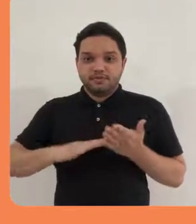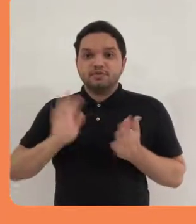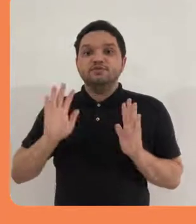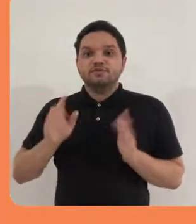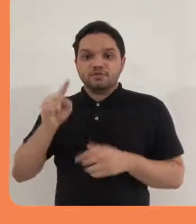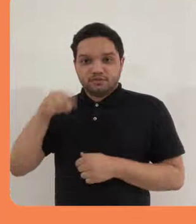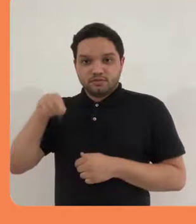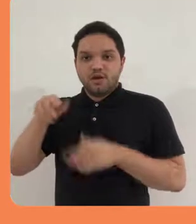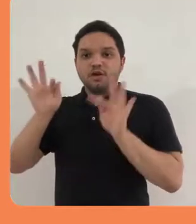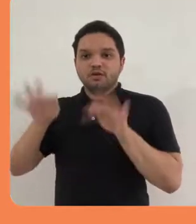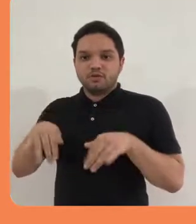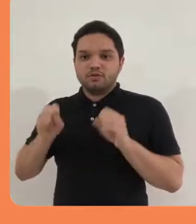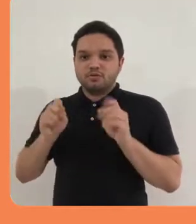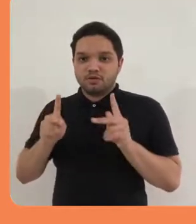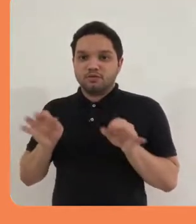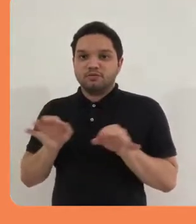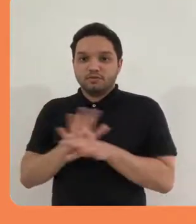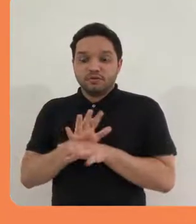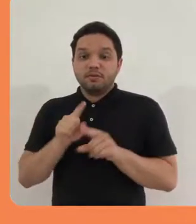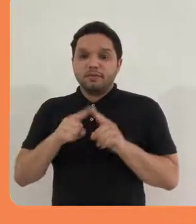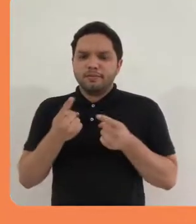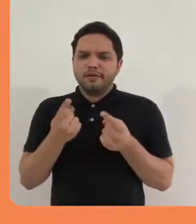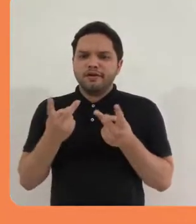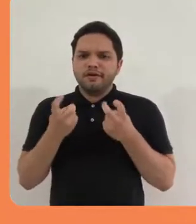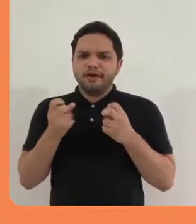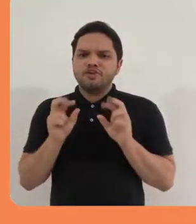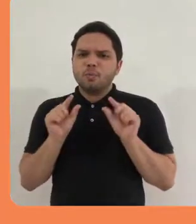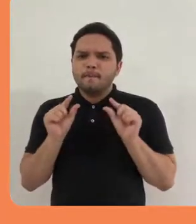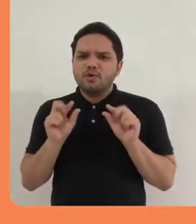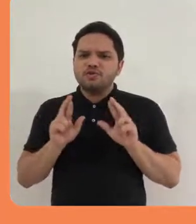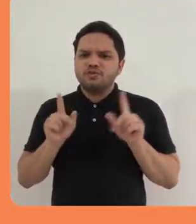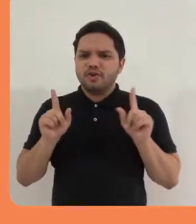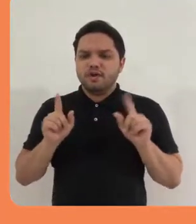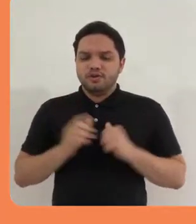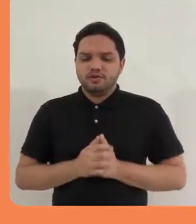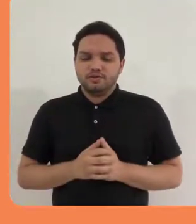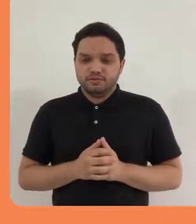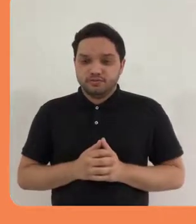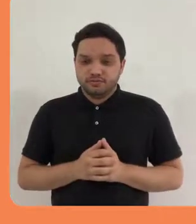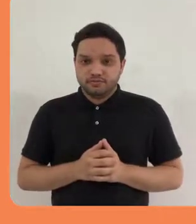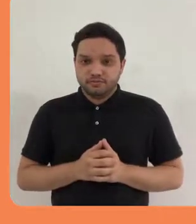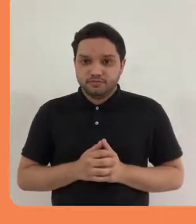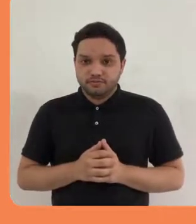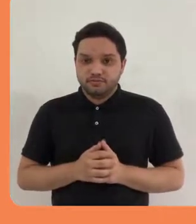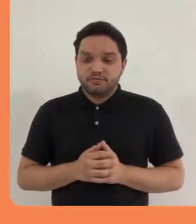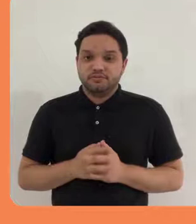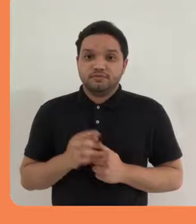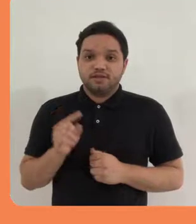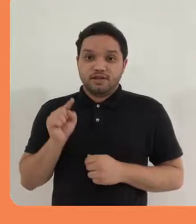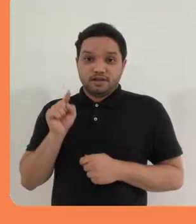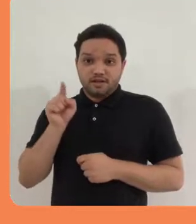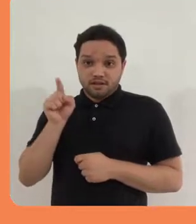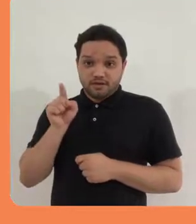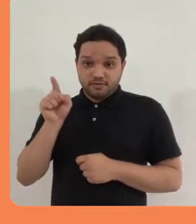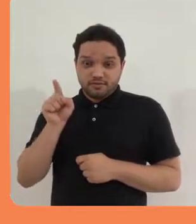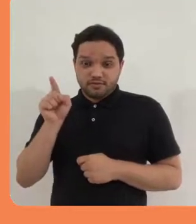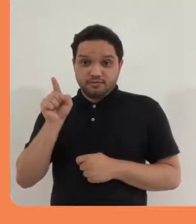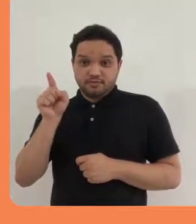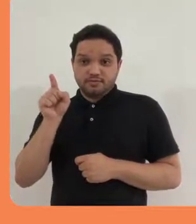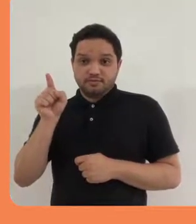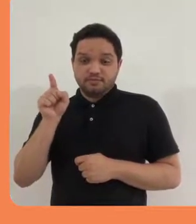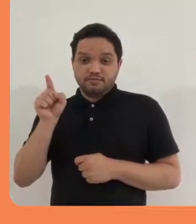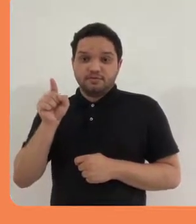apenas a marcação dessas atividades e recursos. E ao salvar mudanças, então o seu